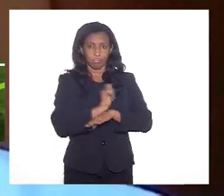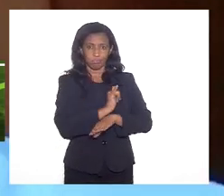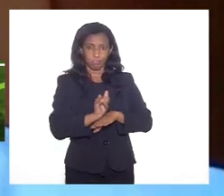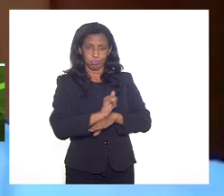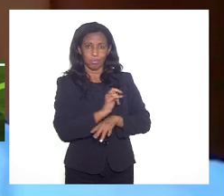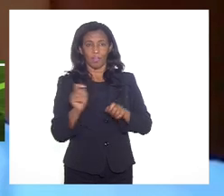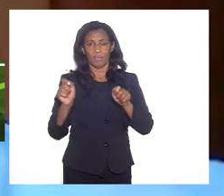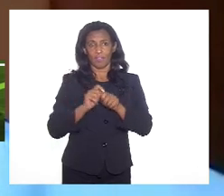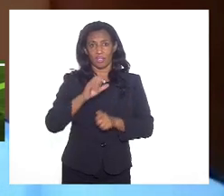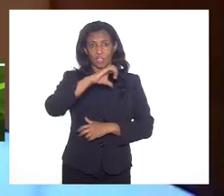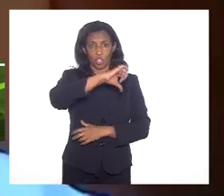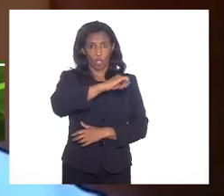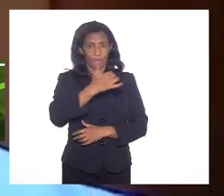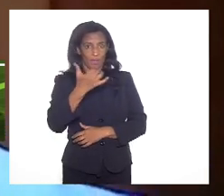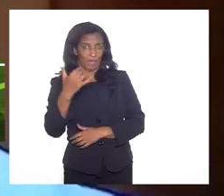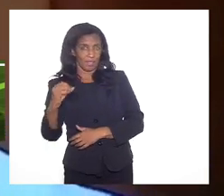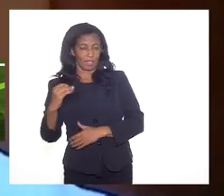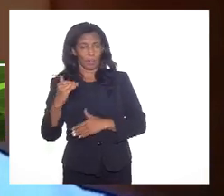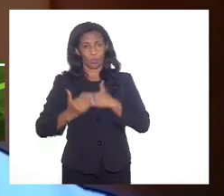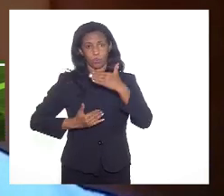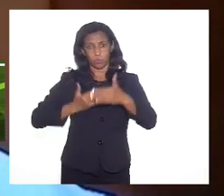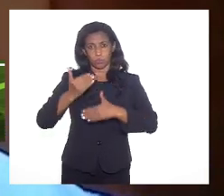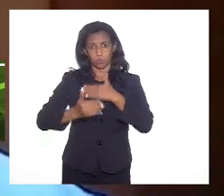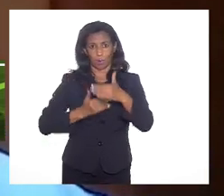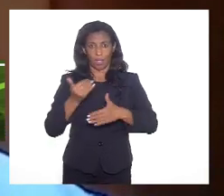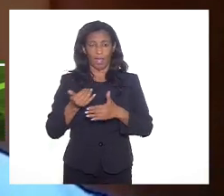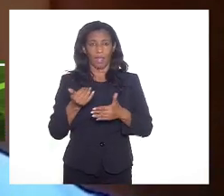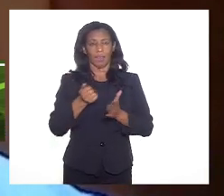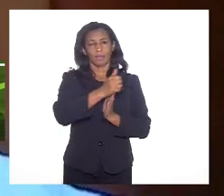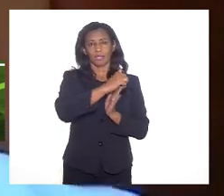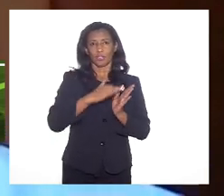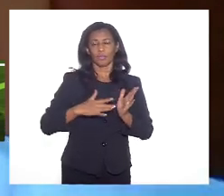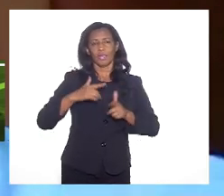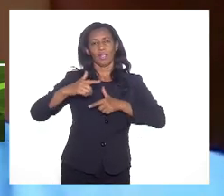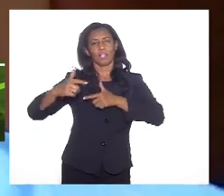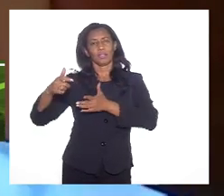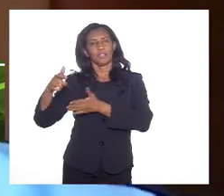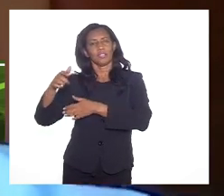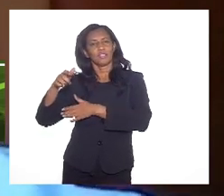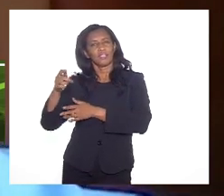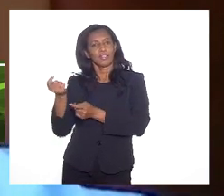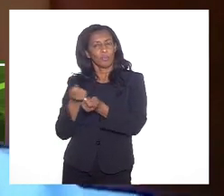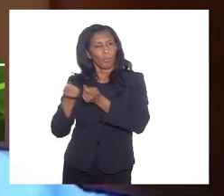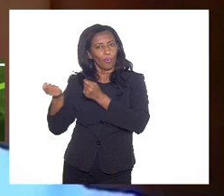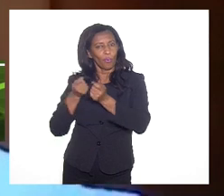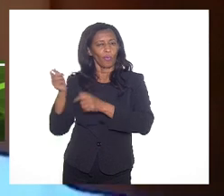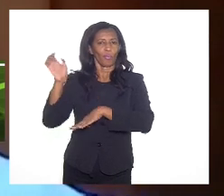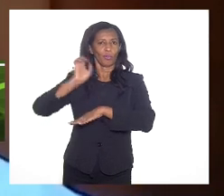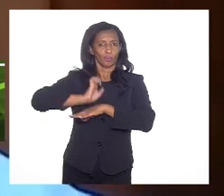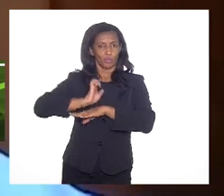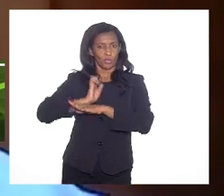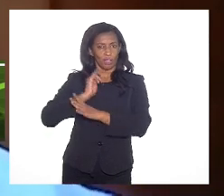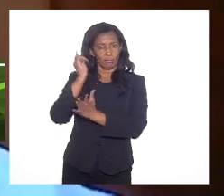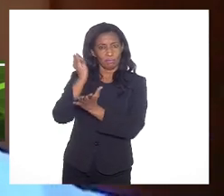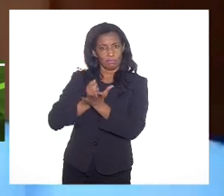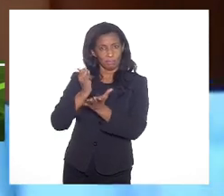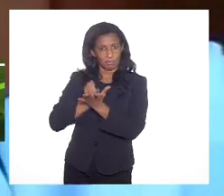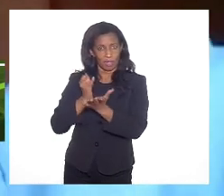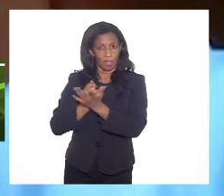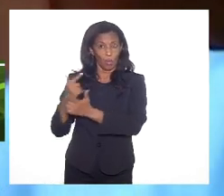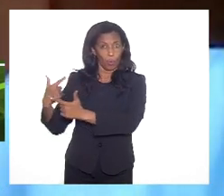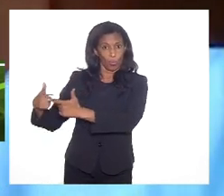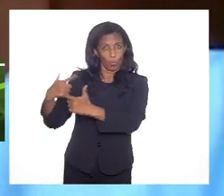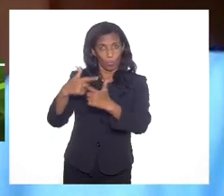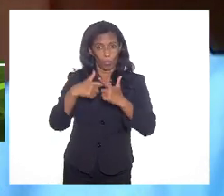9, 10 anos, de alavancar certas atividades econômicas no estado para que elas passem a gerar novas receitas, a situação do estado, ao